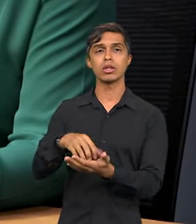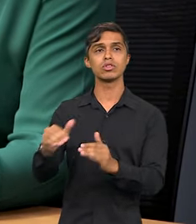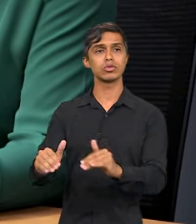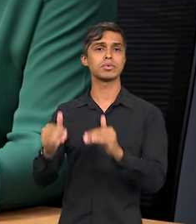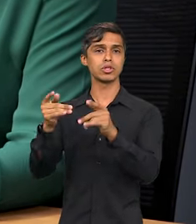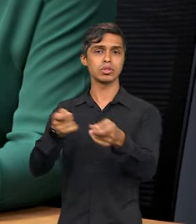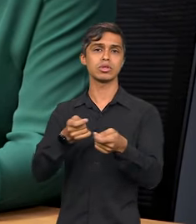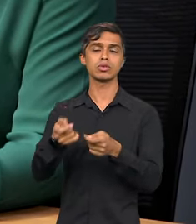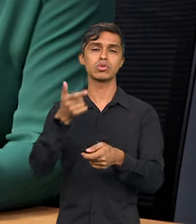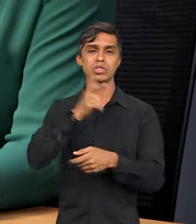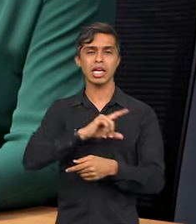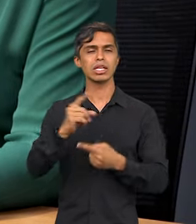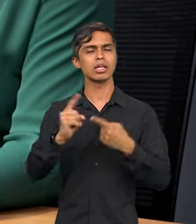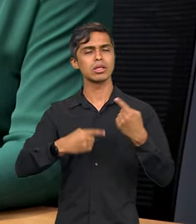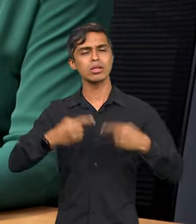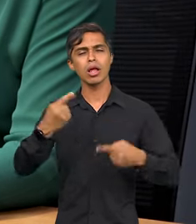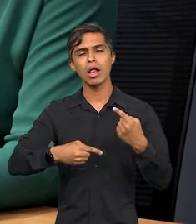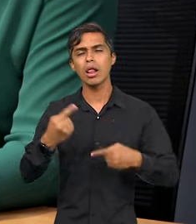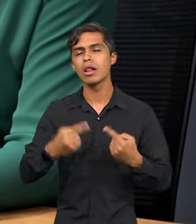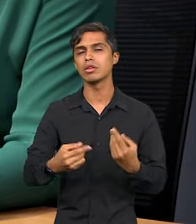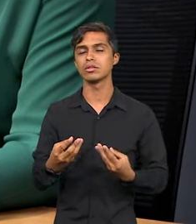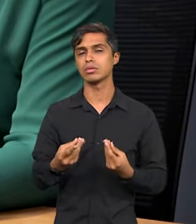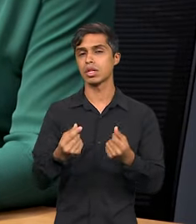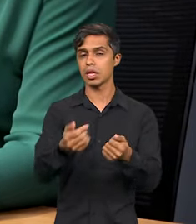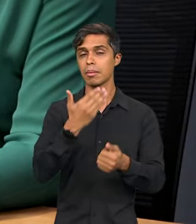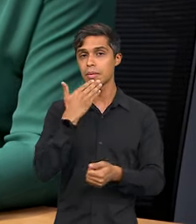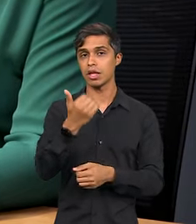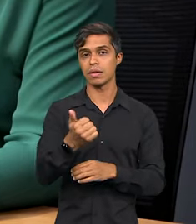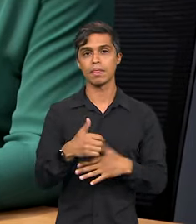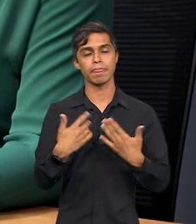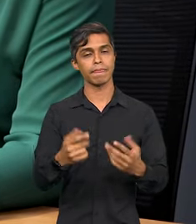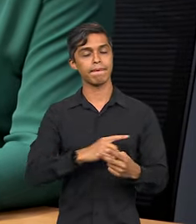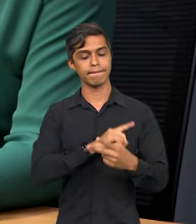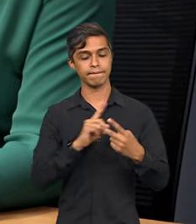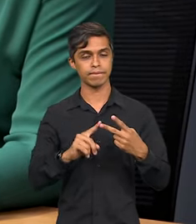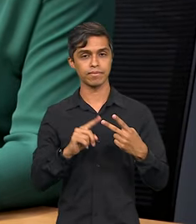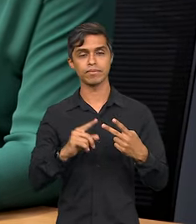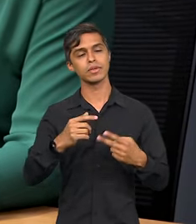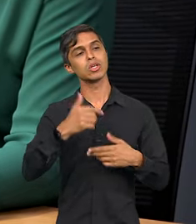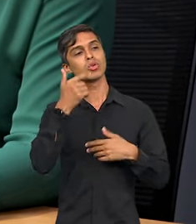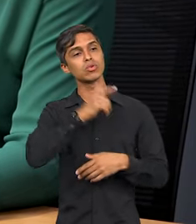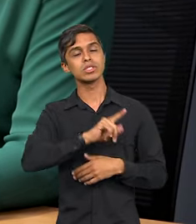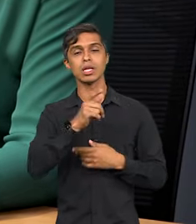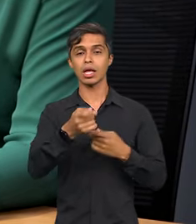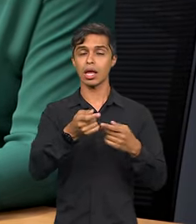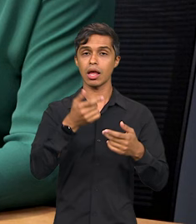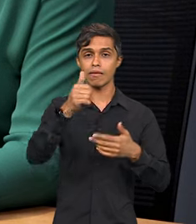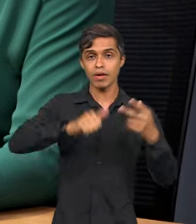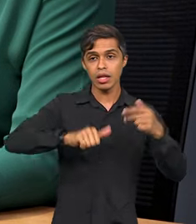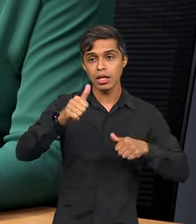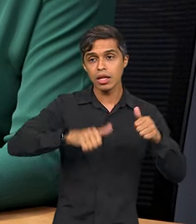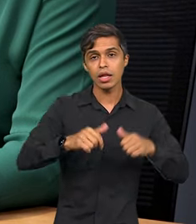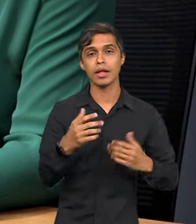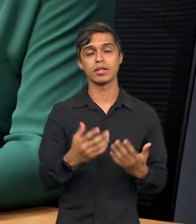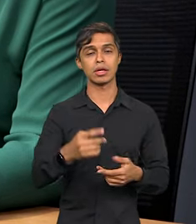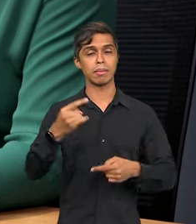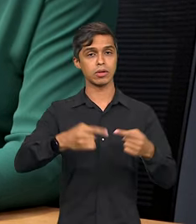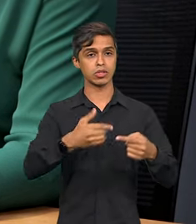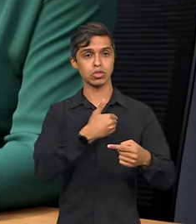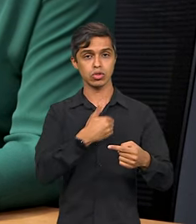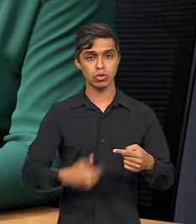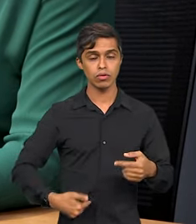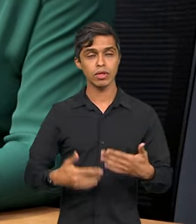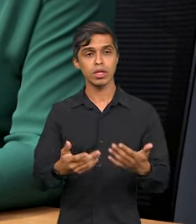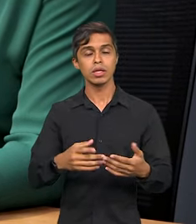qualificar o debate político e numa segunda vertente elas conseguem avaliar as políticas públicas a partir do momento que a decisão